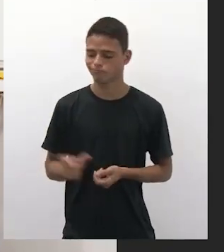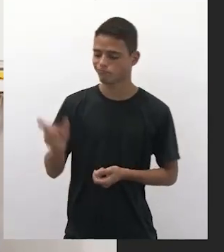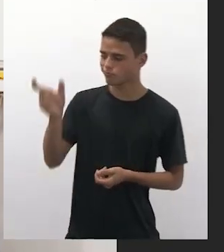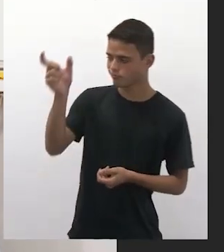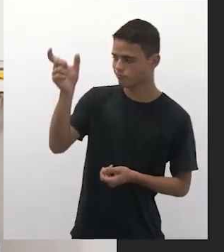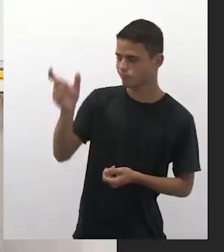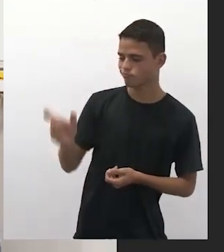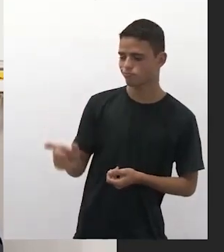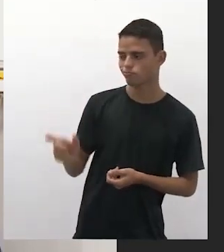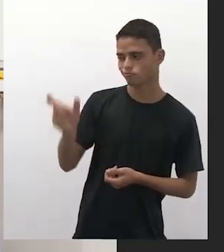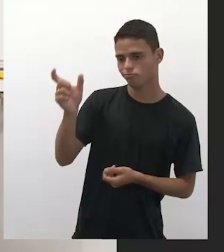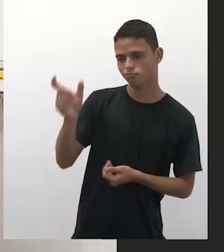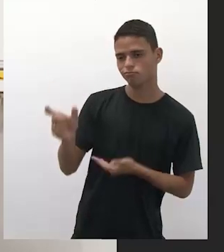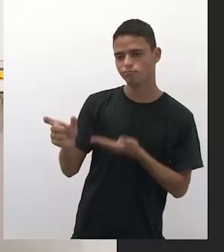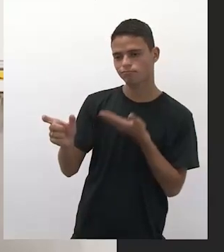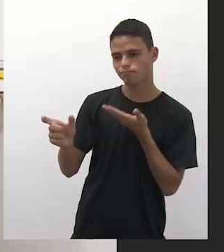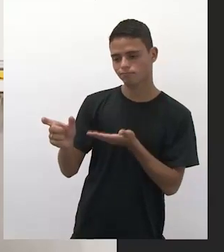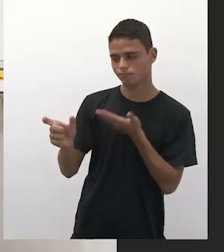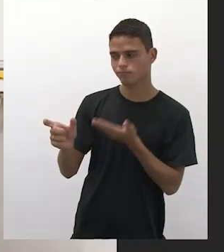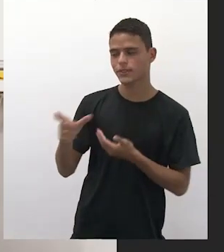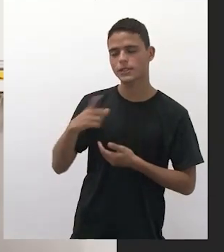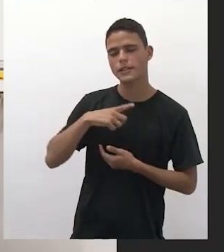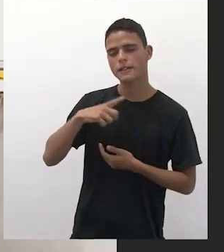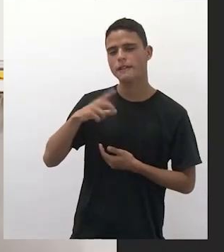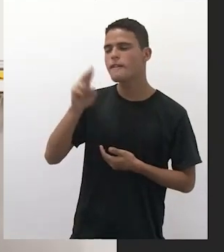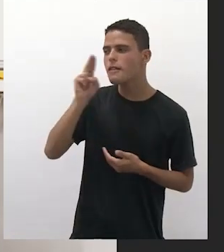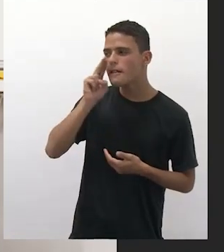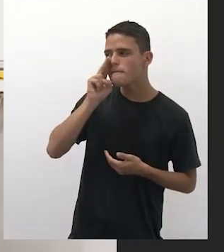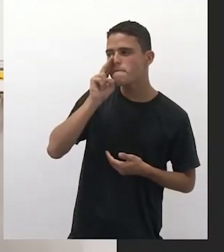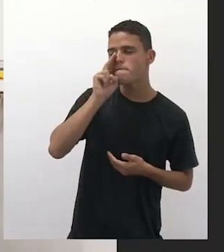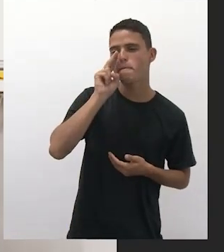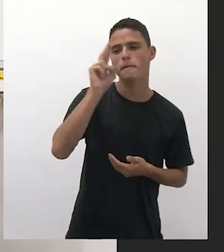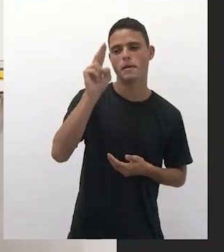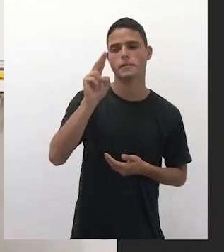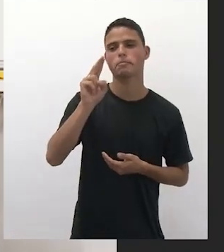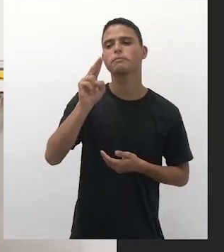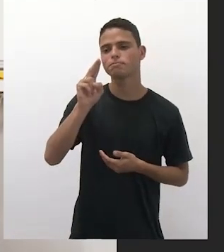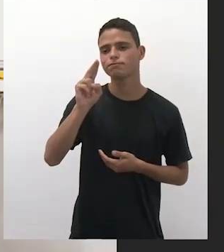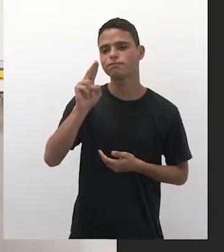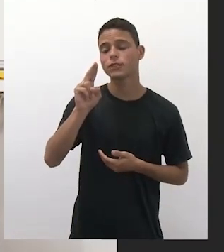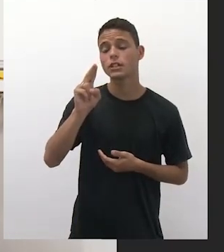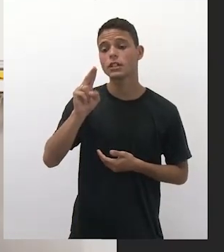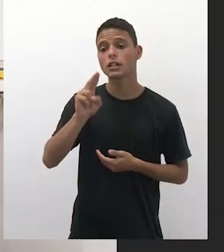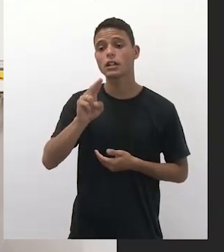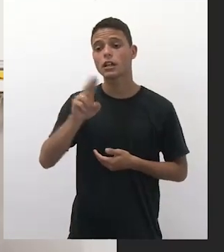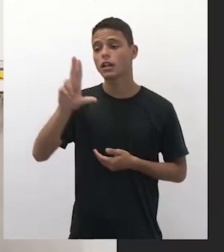uma recordação muito forte, que é do meu avô.